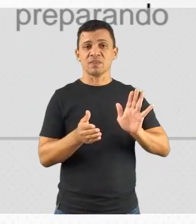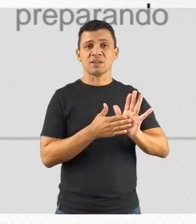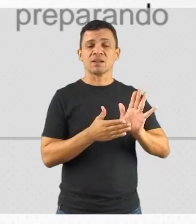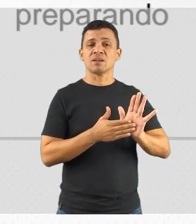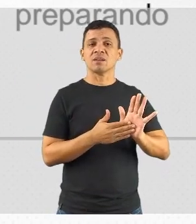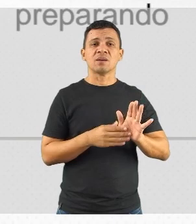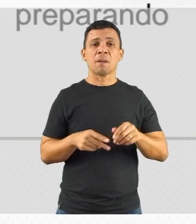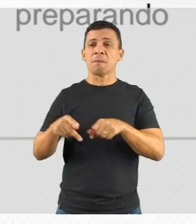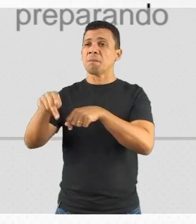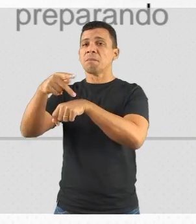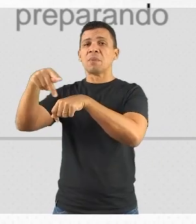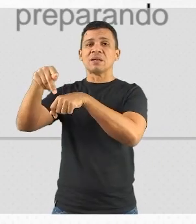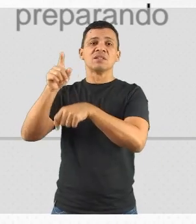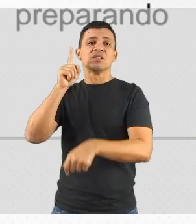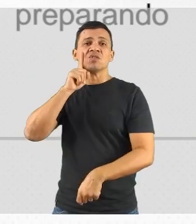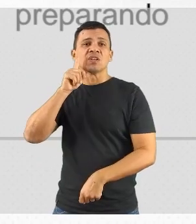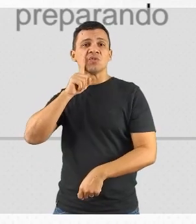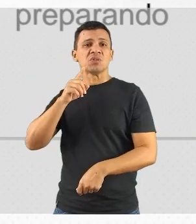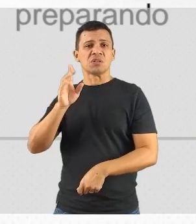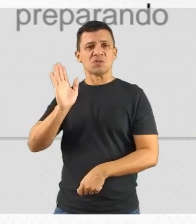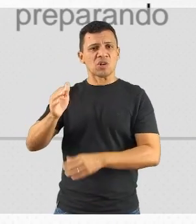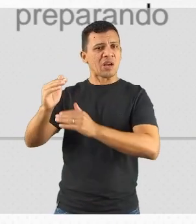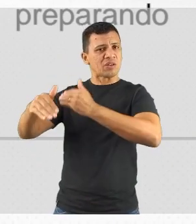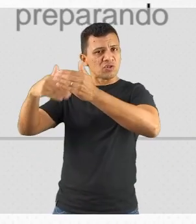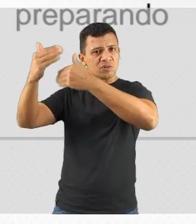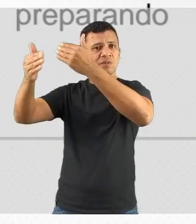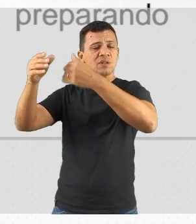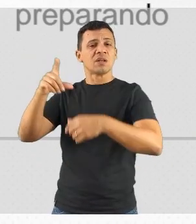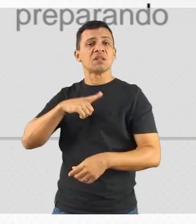países como os Estados Unidos, países desenvolvidos, que